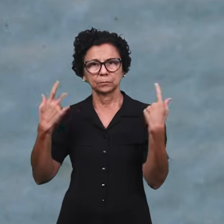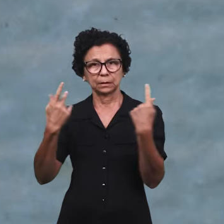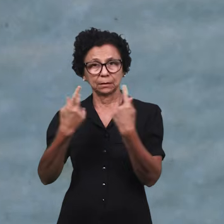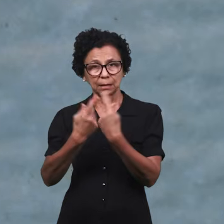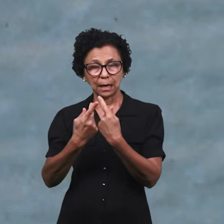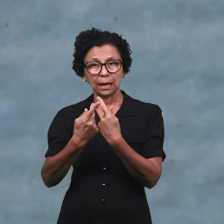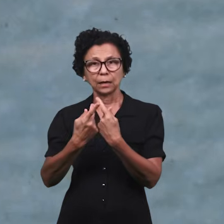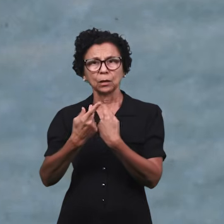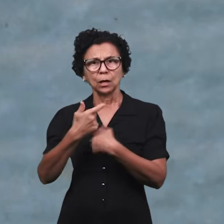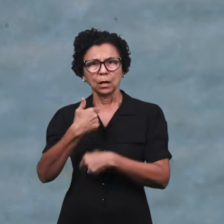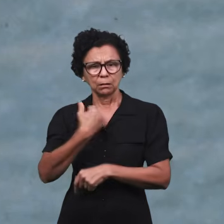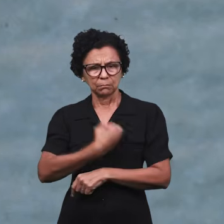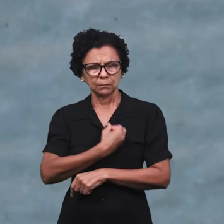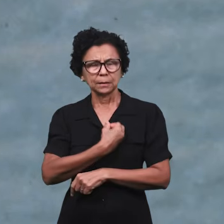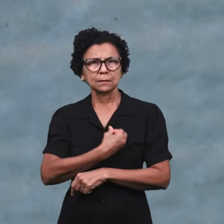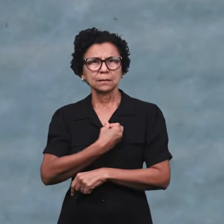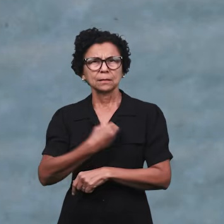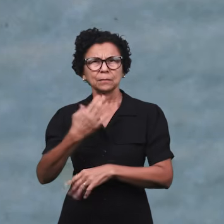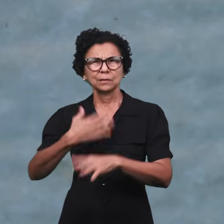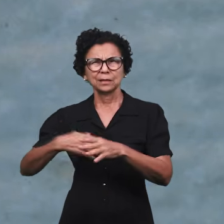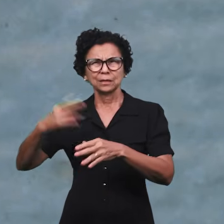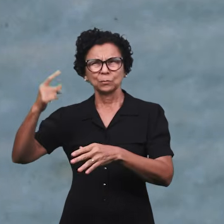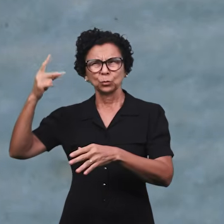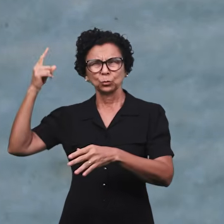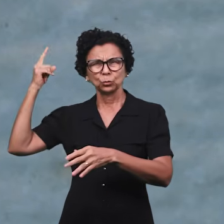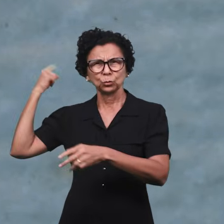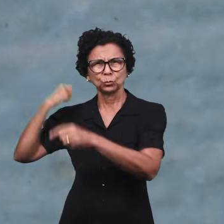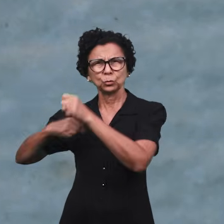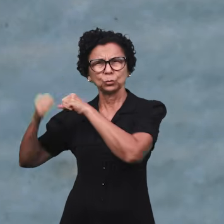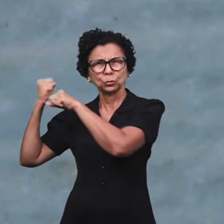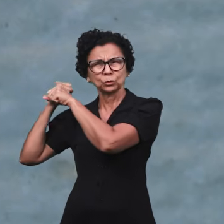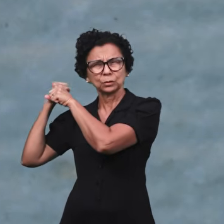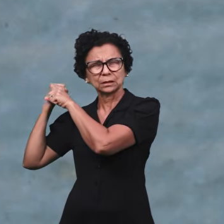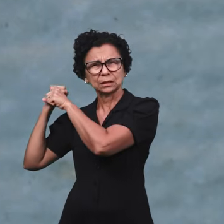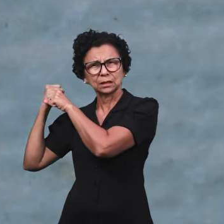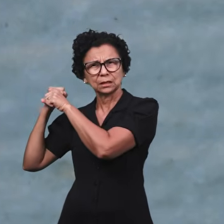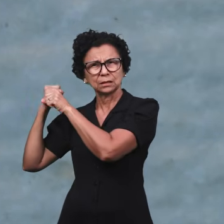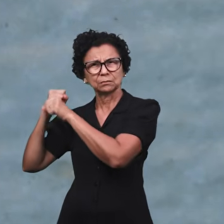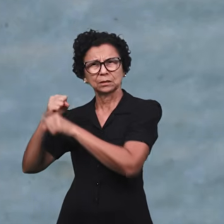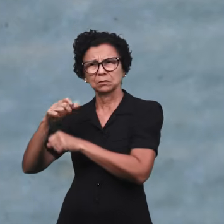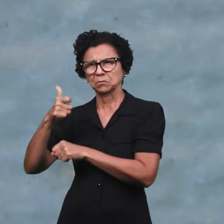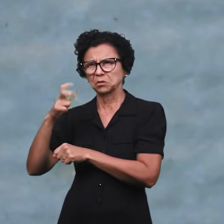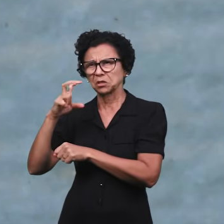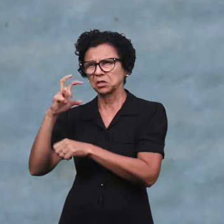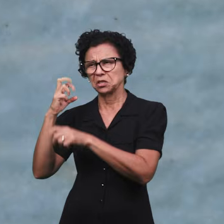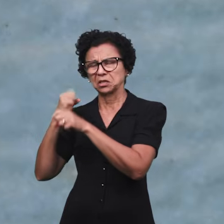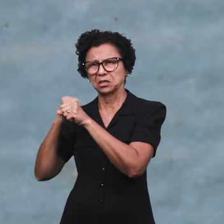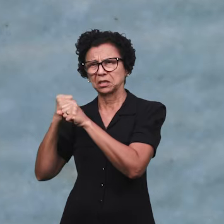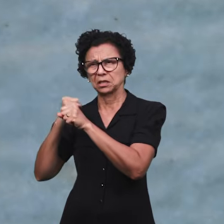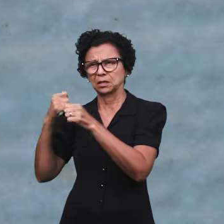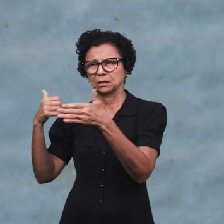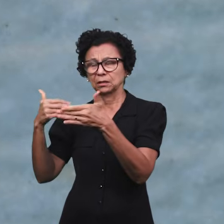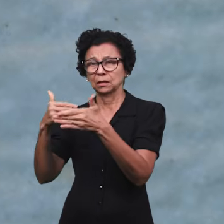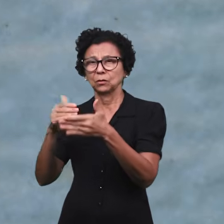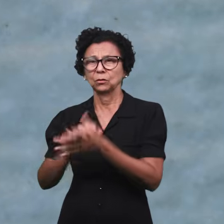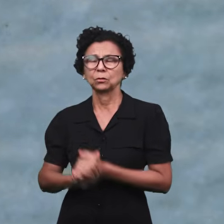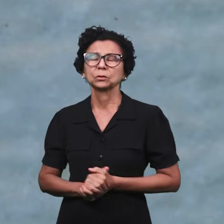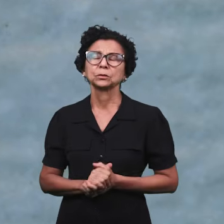nossas, desde do satélite, um pouquinho antes ali, o sistema de videoconferência, para quem é mais antigo lembra,